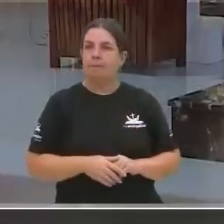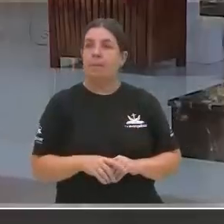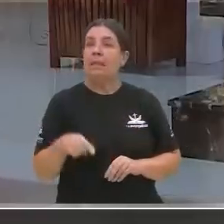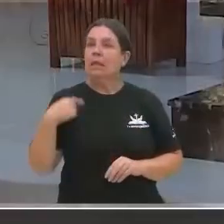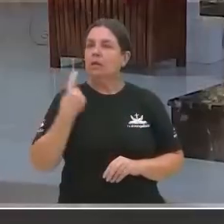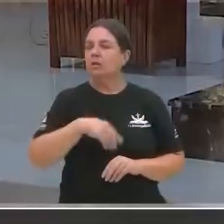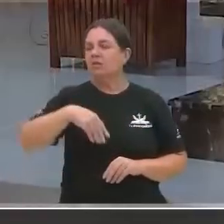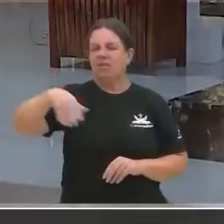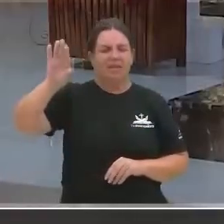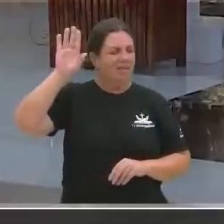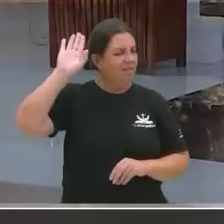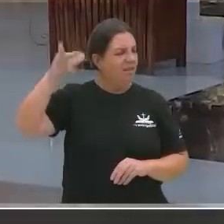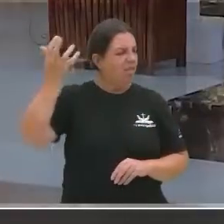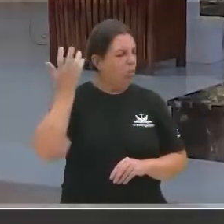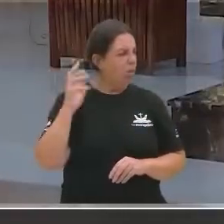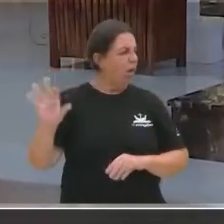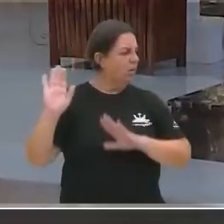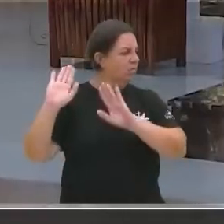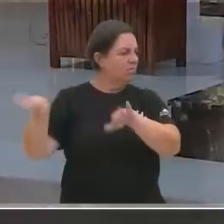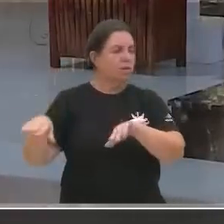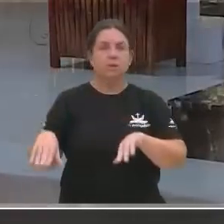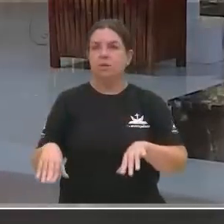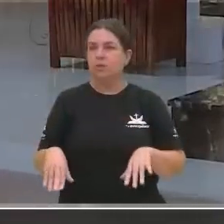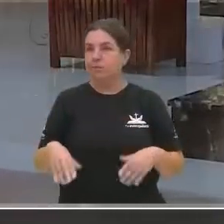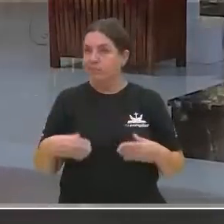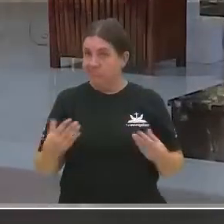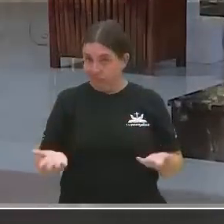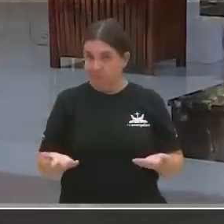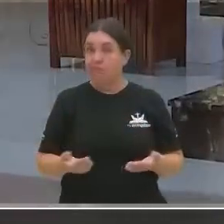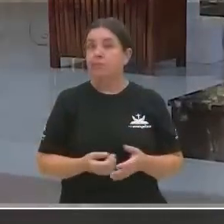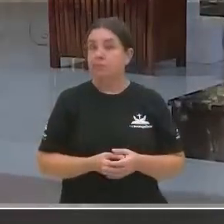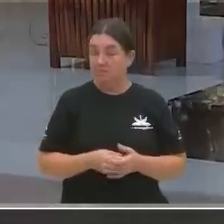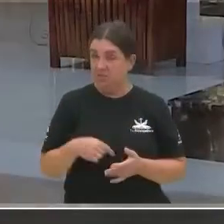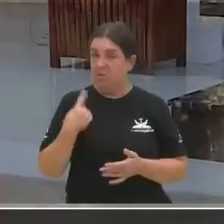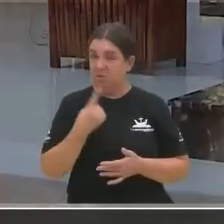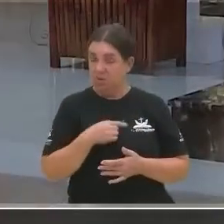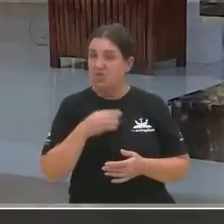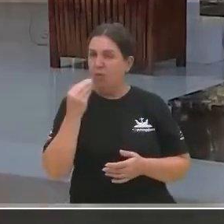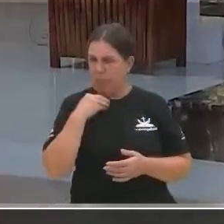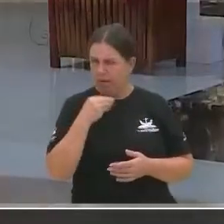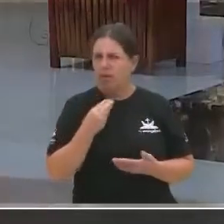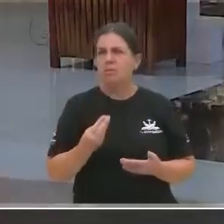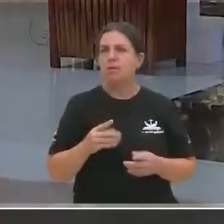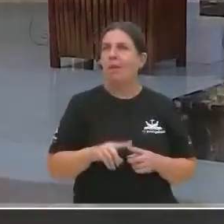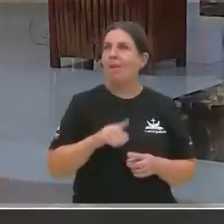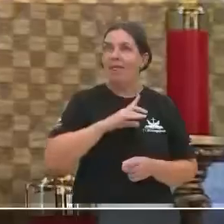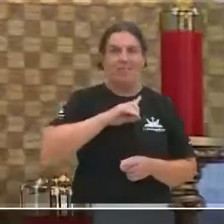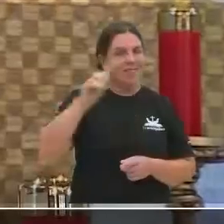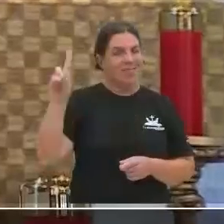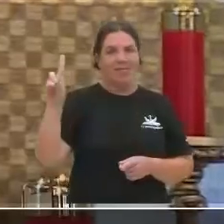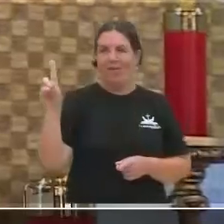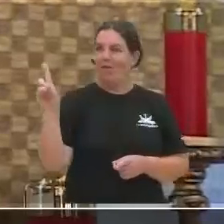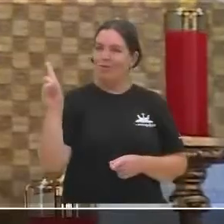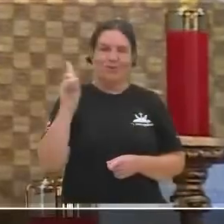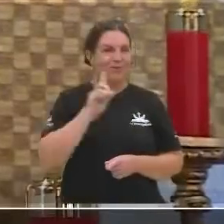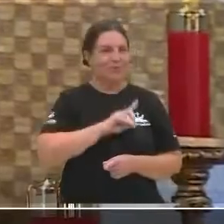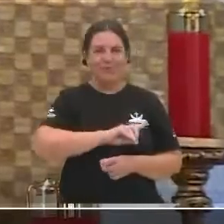vai vai fazer tua vida E Deus não